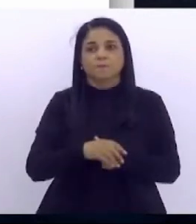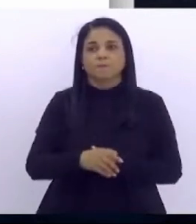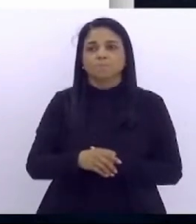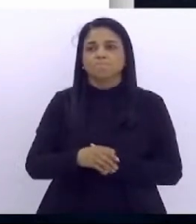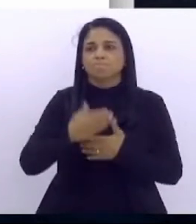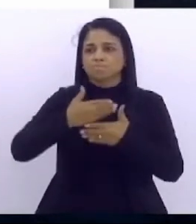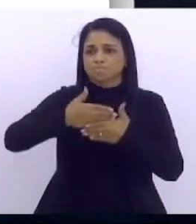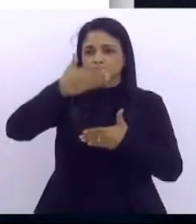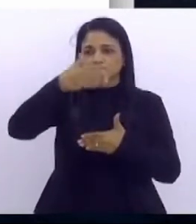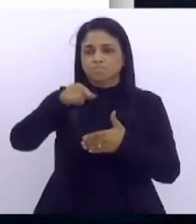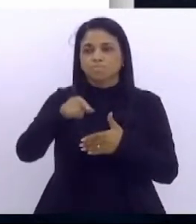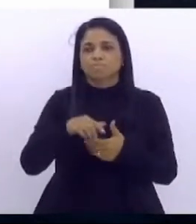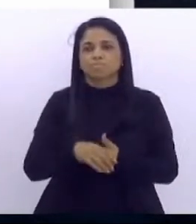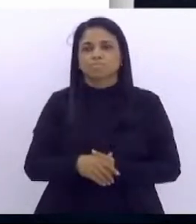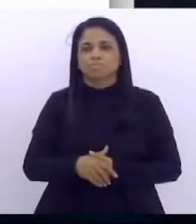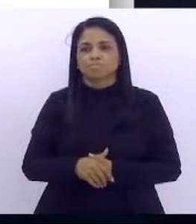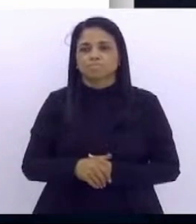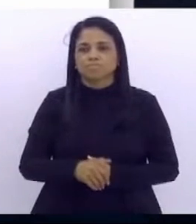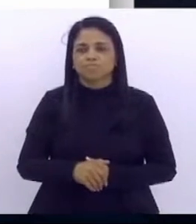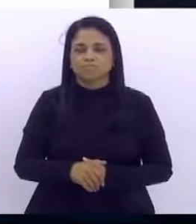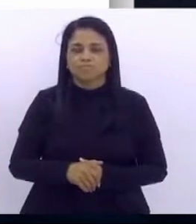próximo?